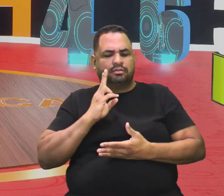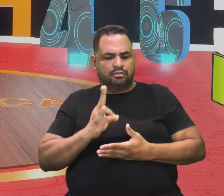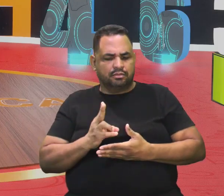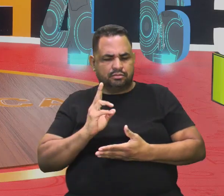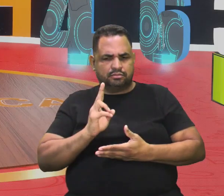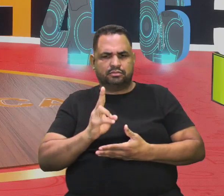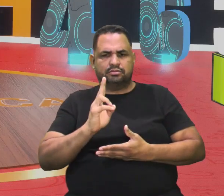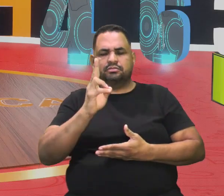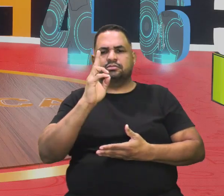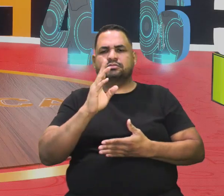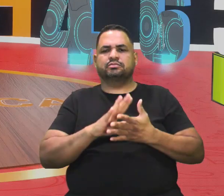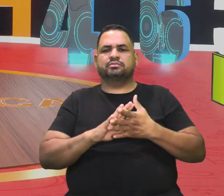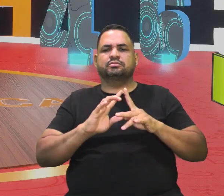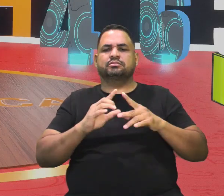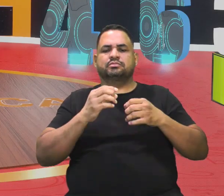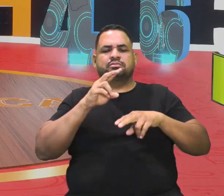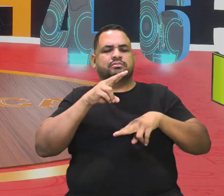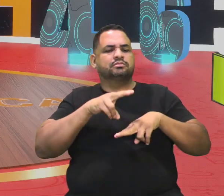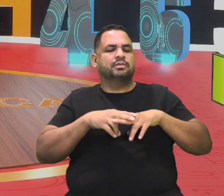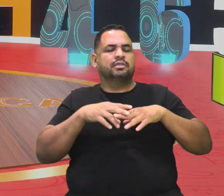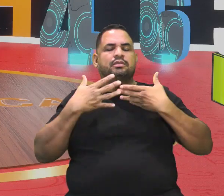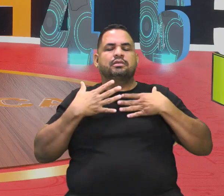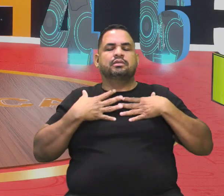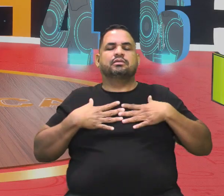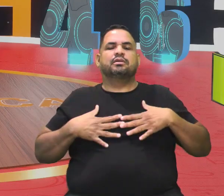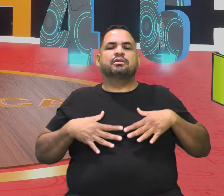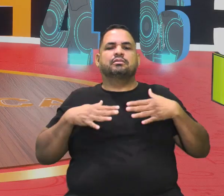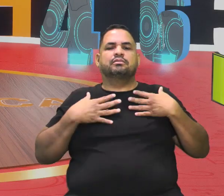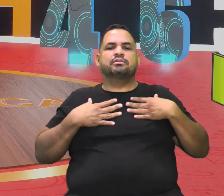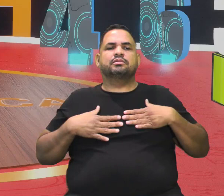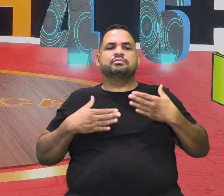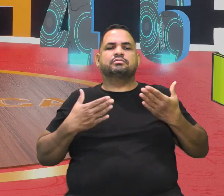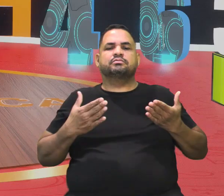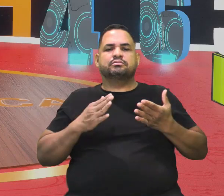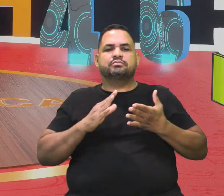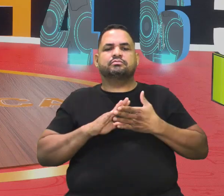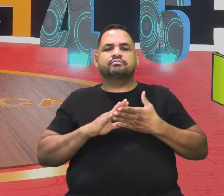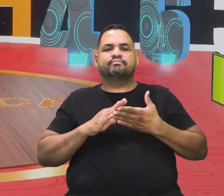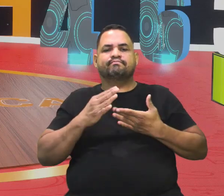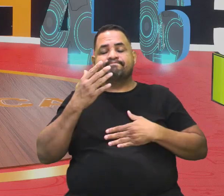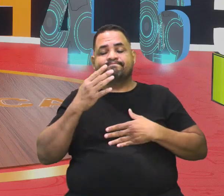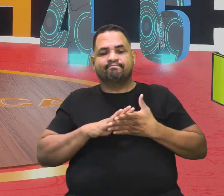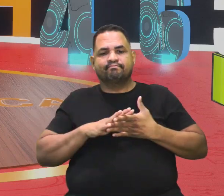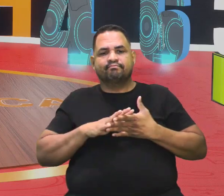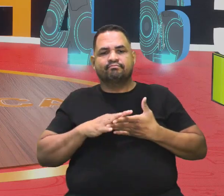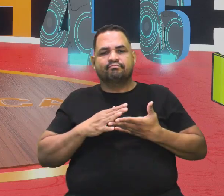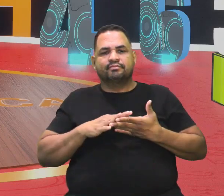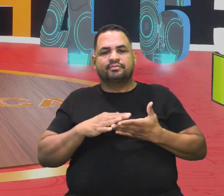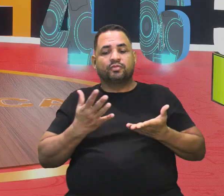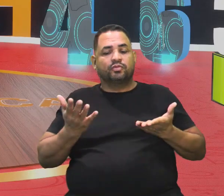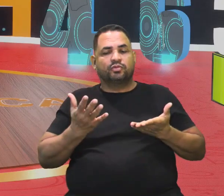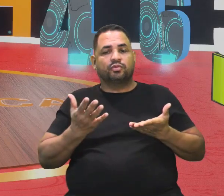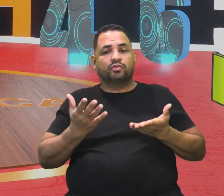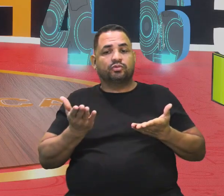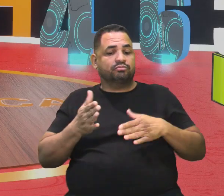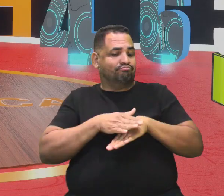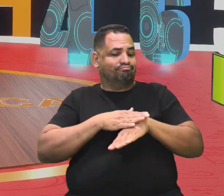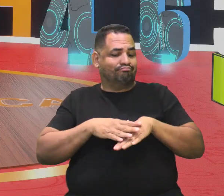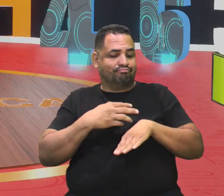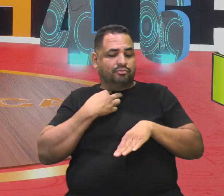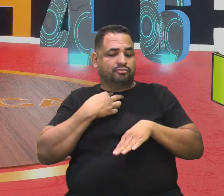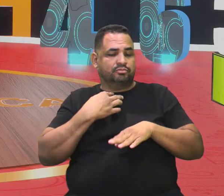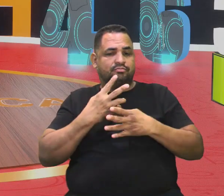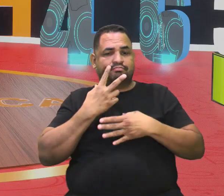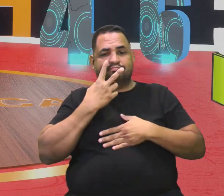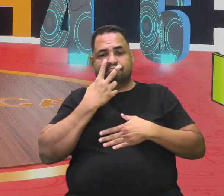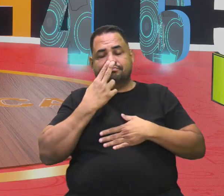de sempre, então só senta, relaxa, faz de conta que é atividade, só que hoje não pode conversar, não pode